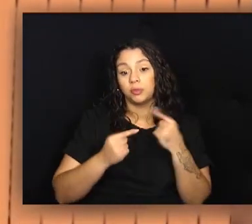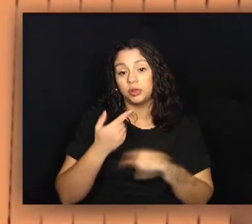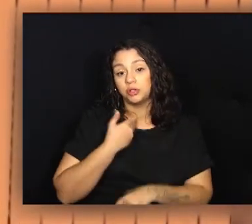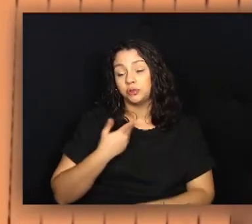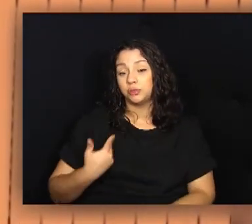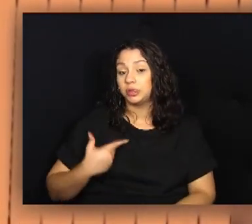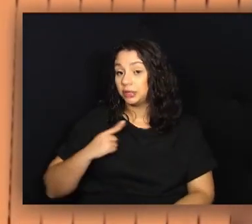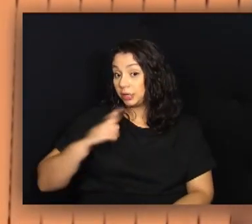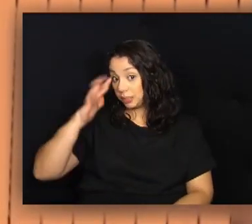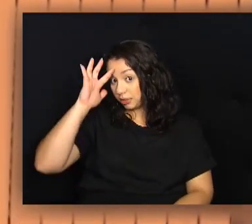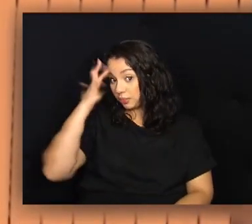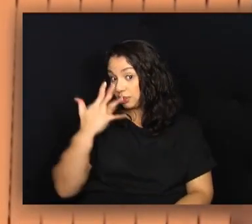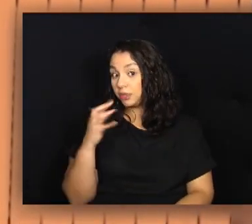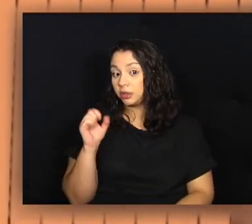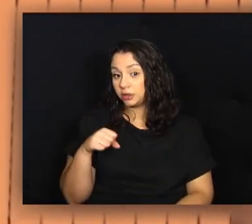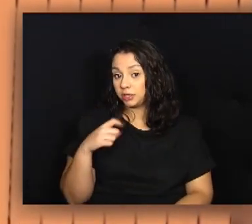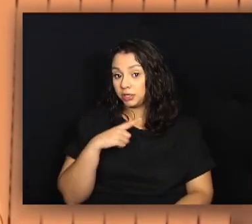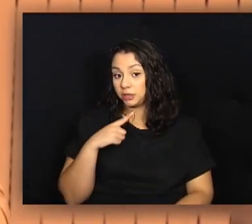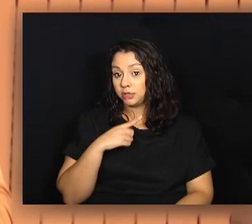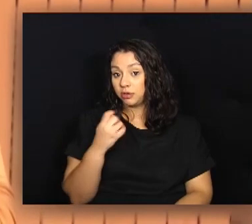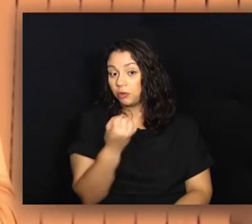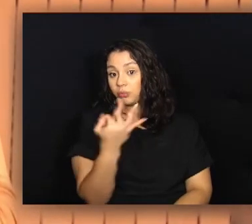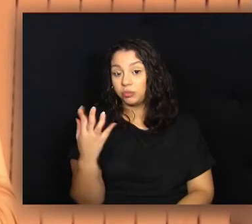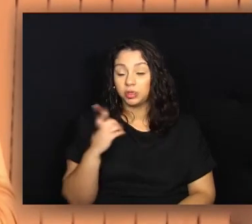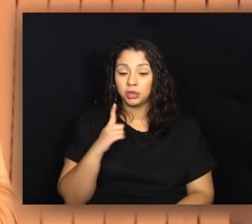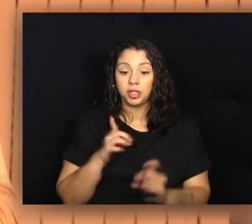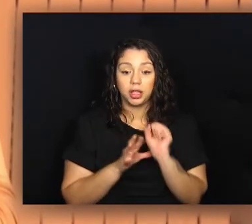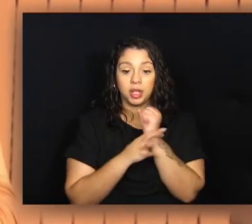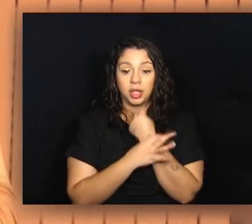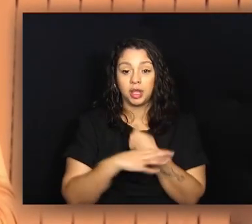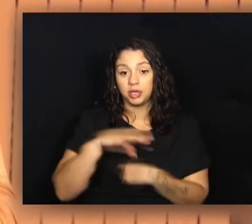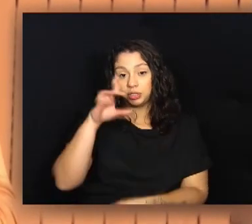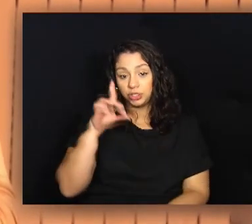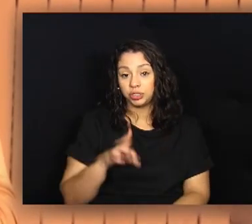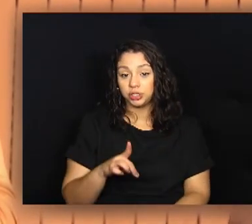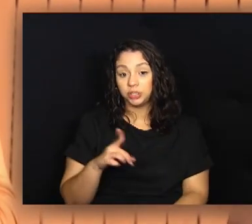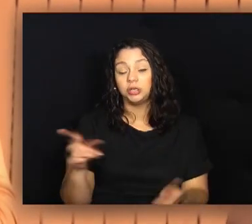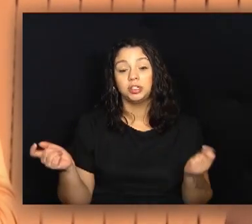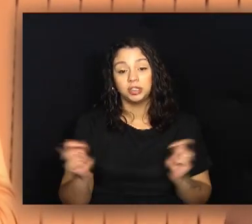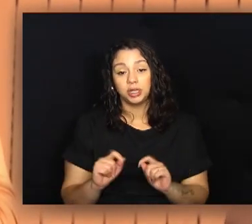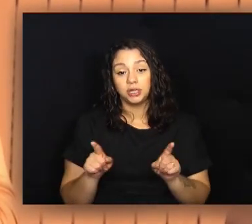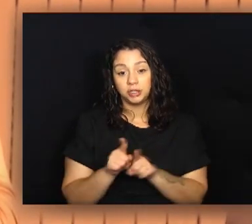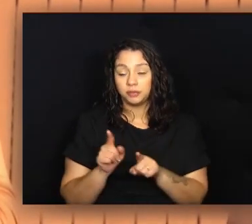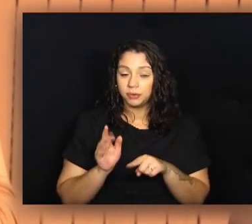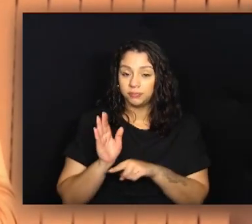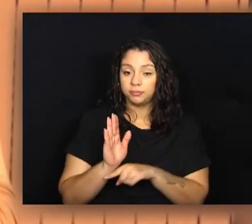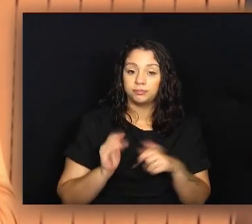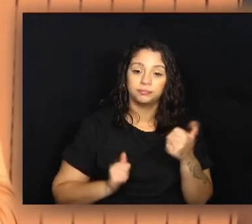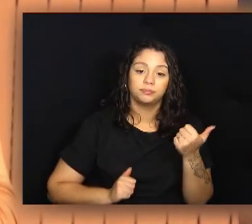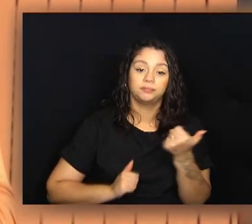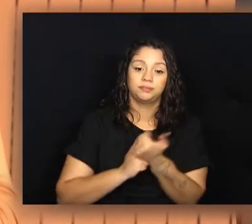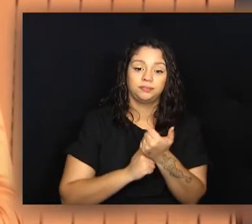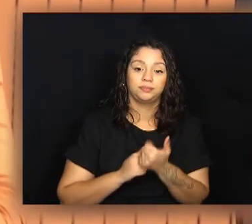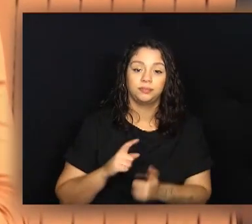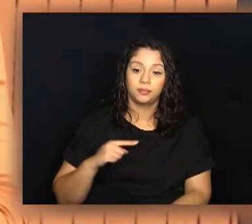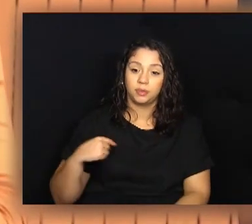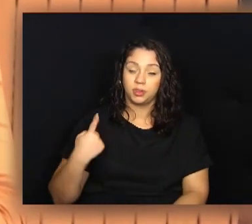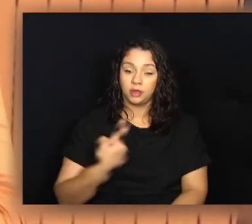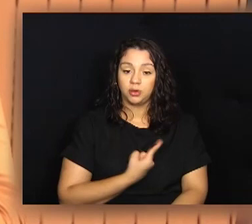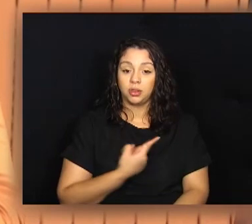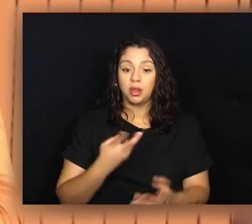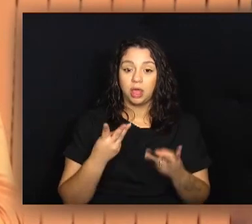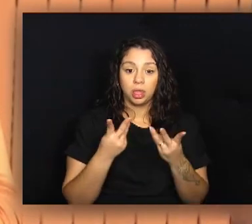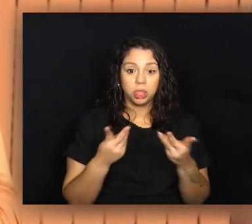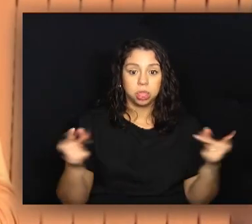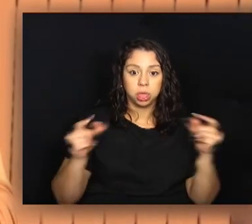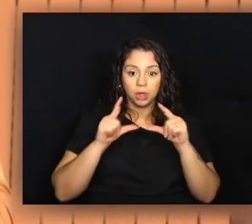sejam efetivas, qualitativas, que garantam os direitos e possam contribuir para que nós erradiquemos,